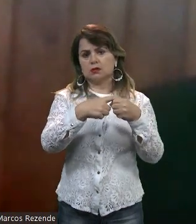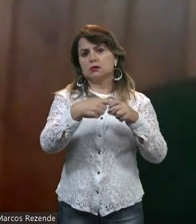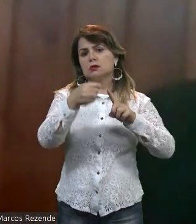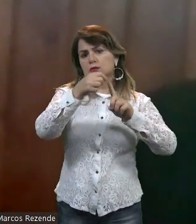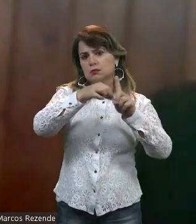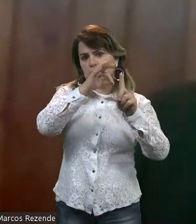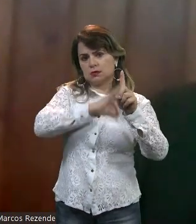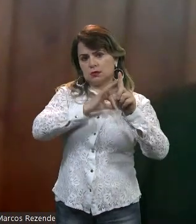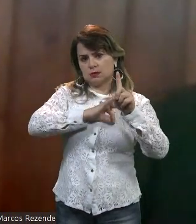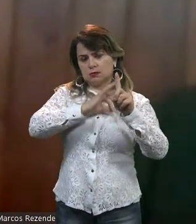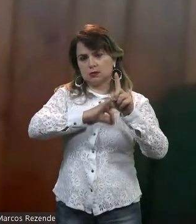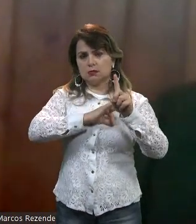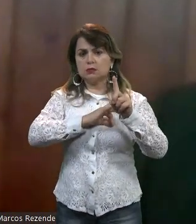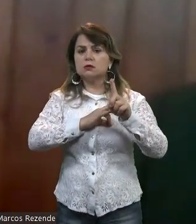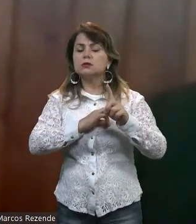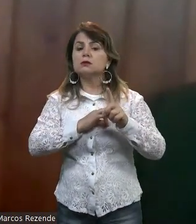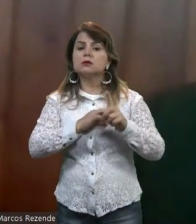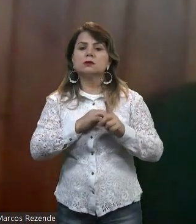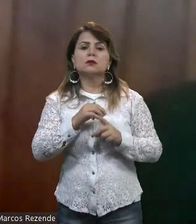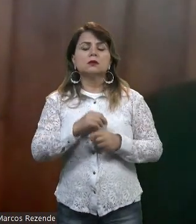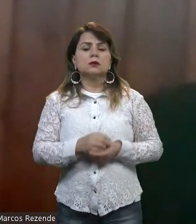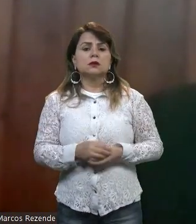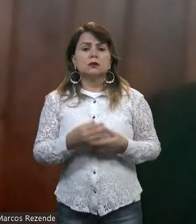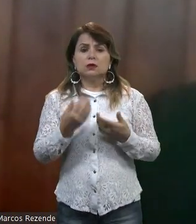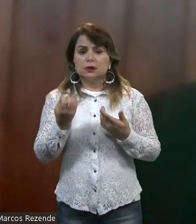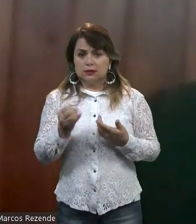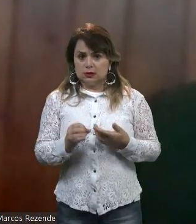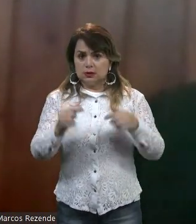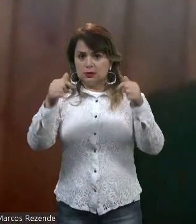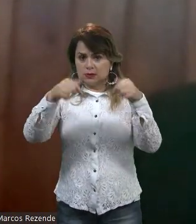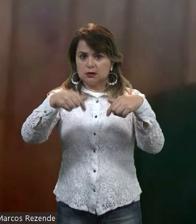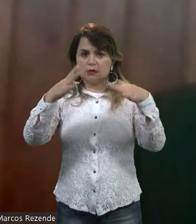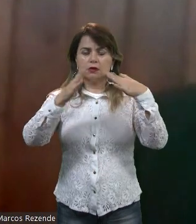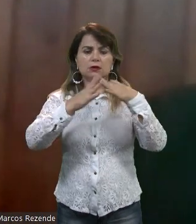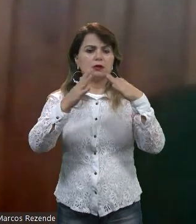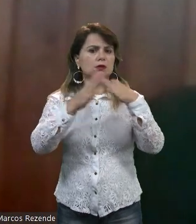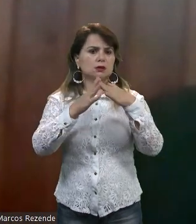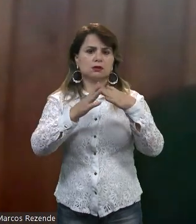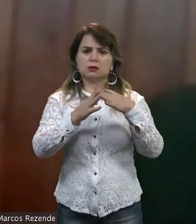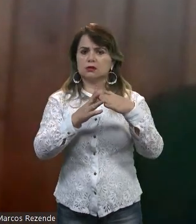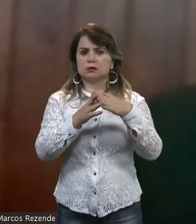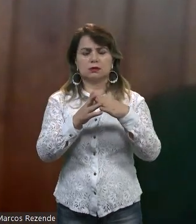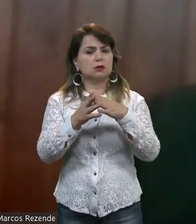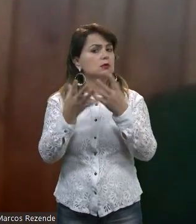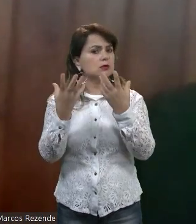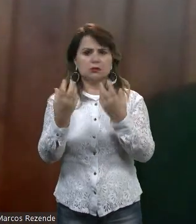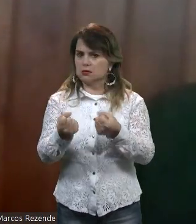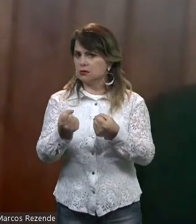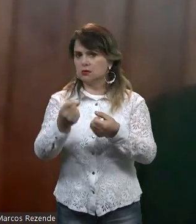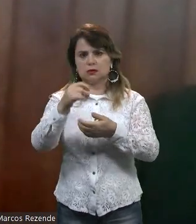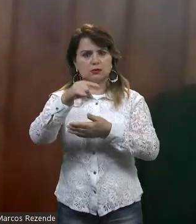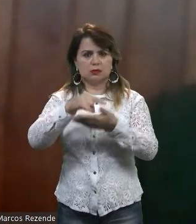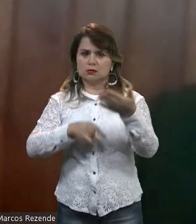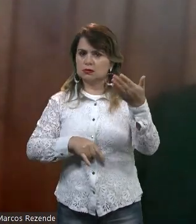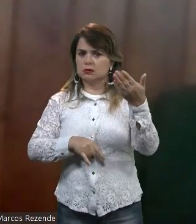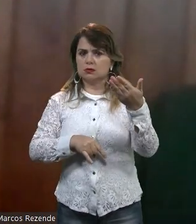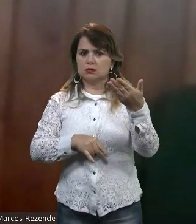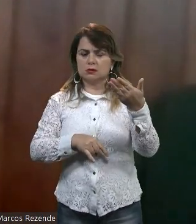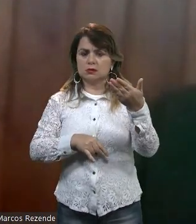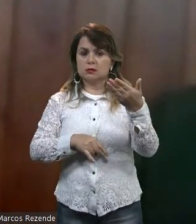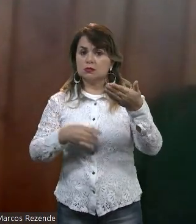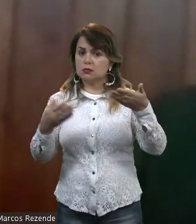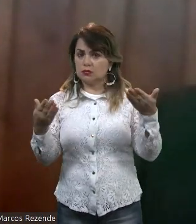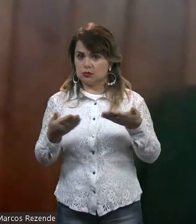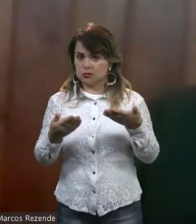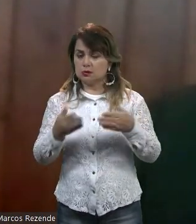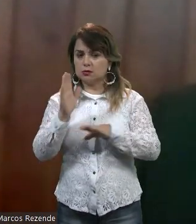servidor, não é? E se a casa não apreciar esse projeto na tarde